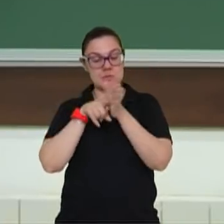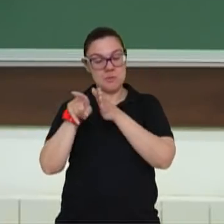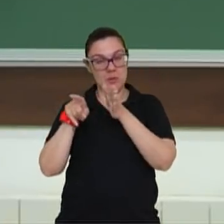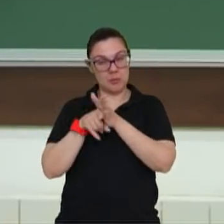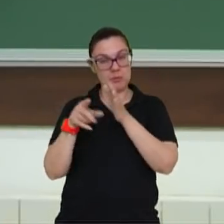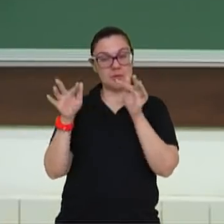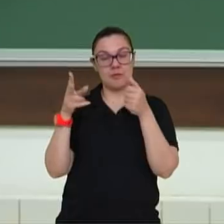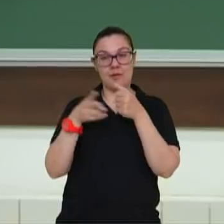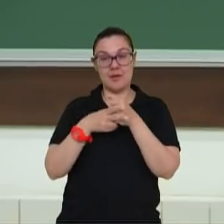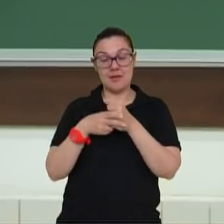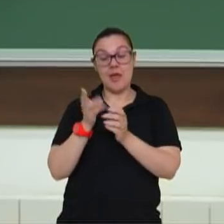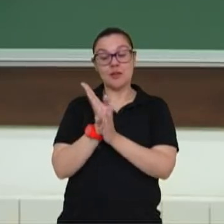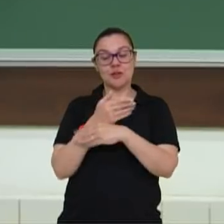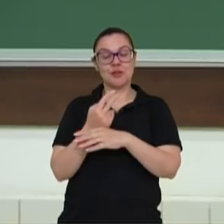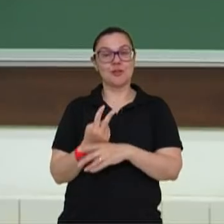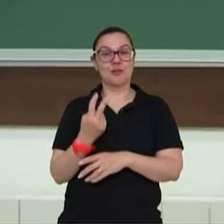verbo